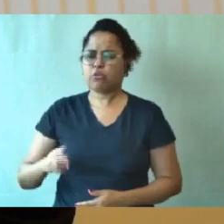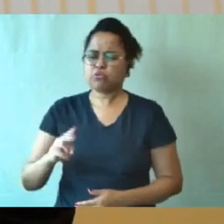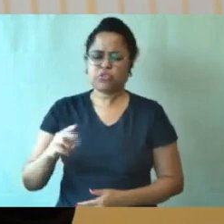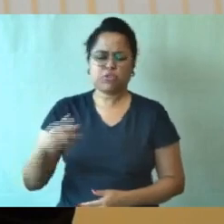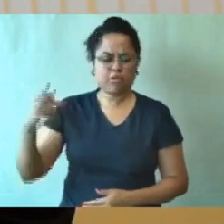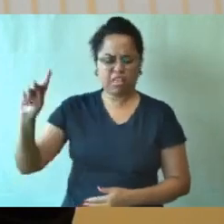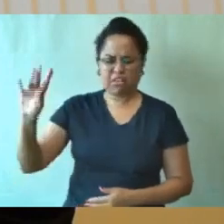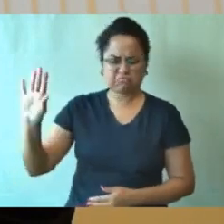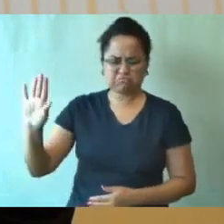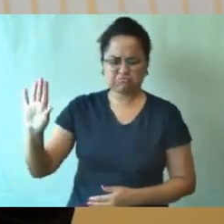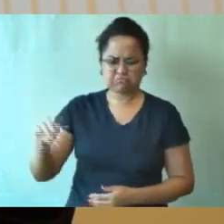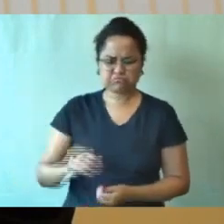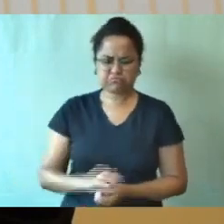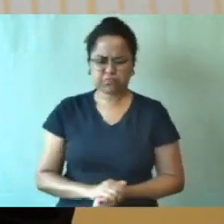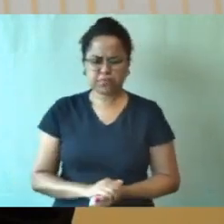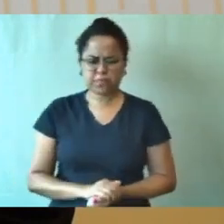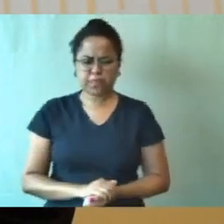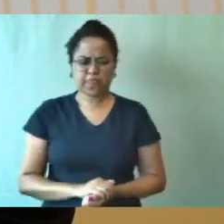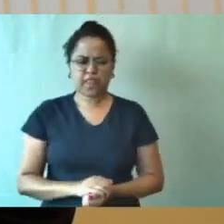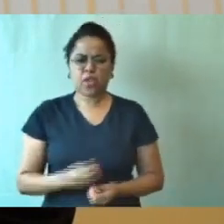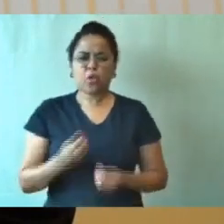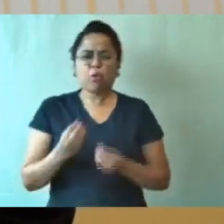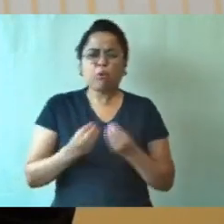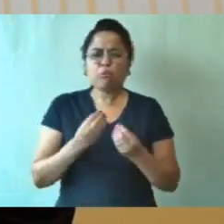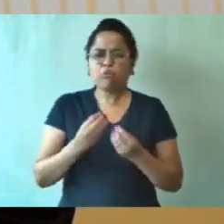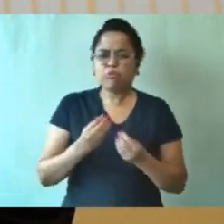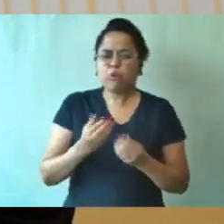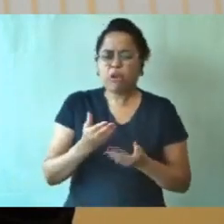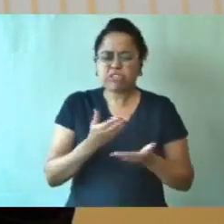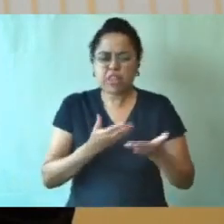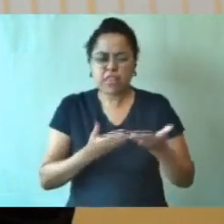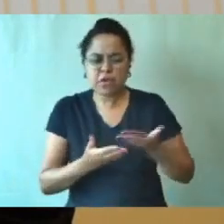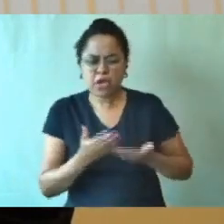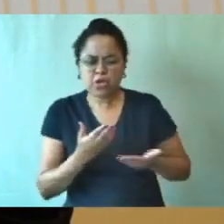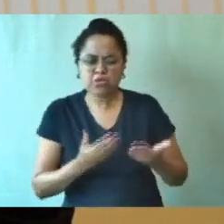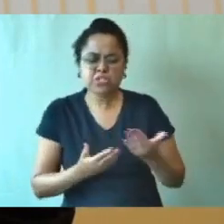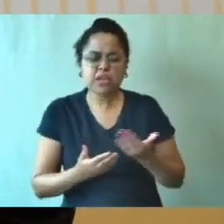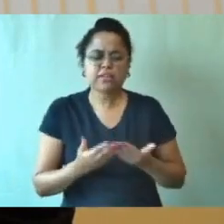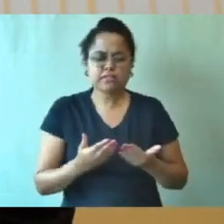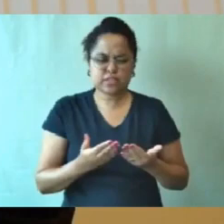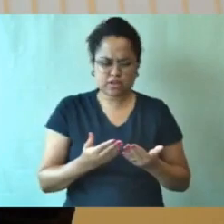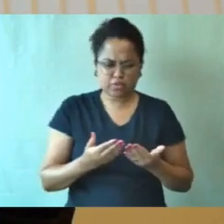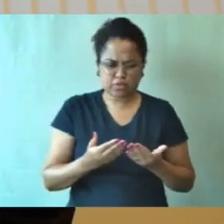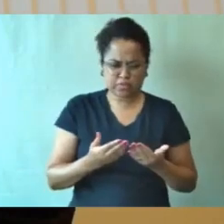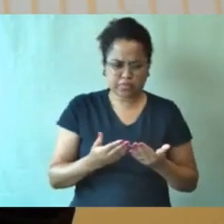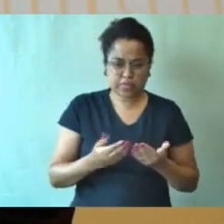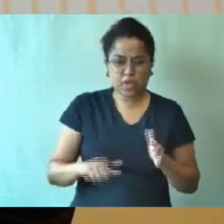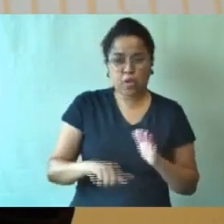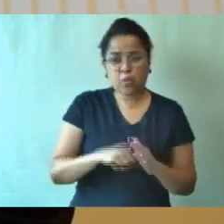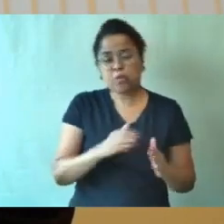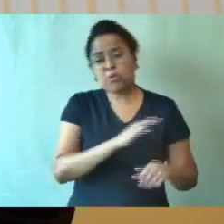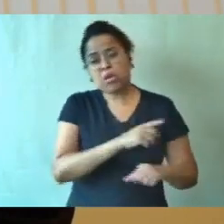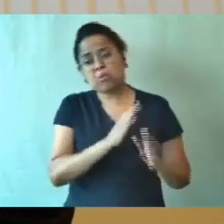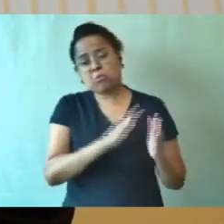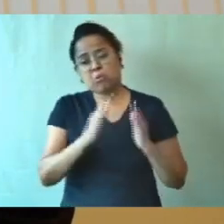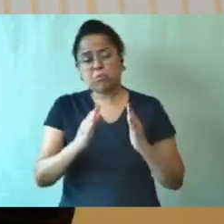se deu essa negociação da quarta parte, então, da Aviação Torres, né? O senhor falou que no primeiro momento,